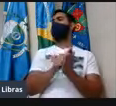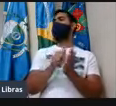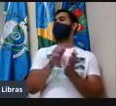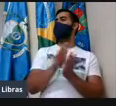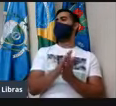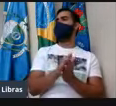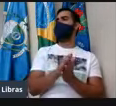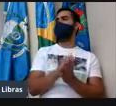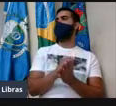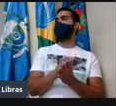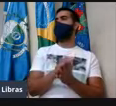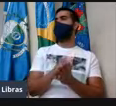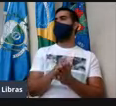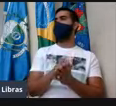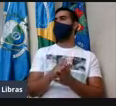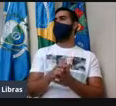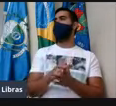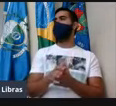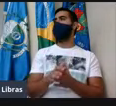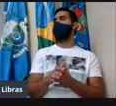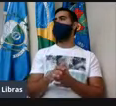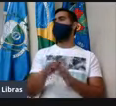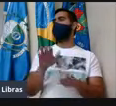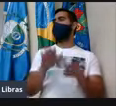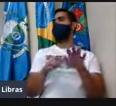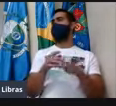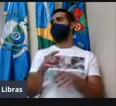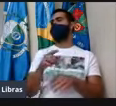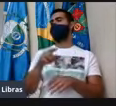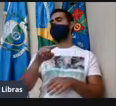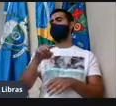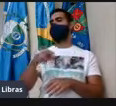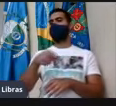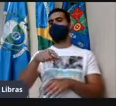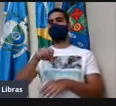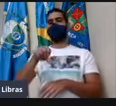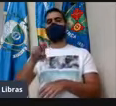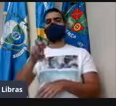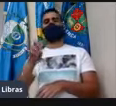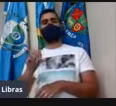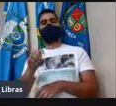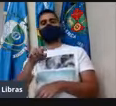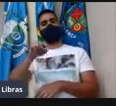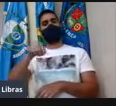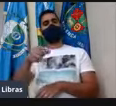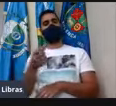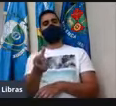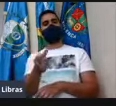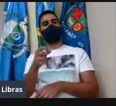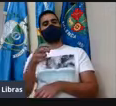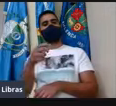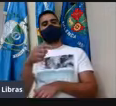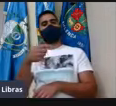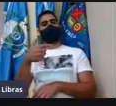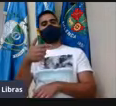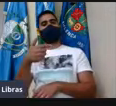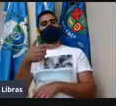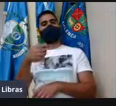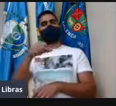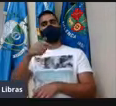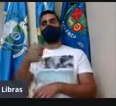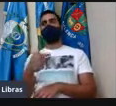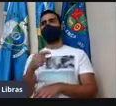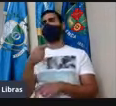né? Correlacionado a 5 milhões, foram 1.950 em fevereiro, 1.697 a março. A que